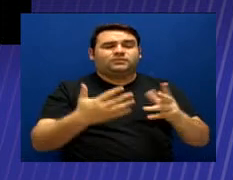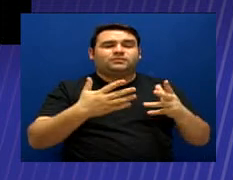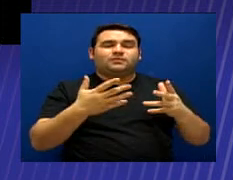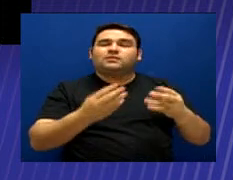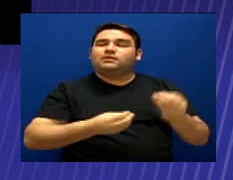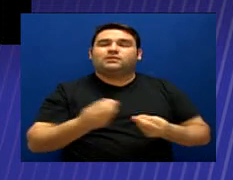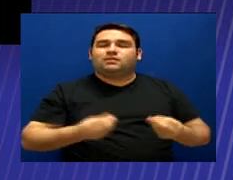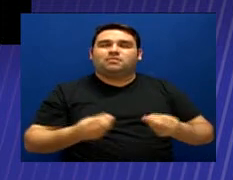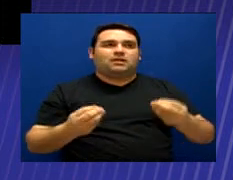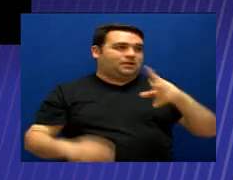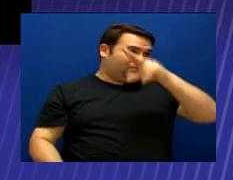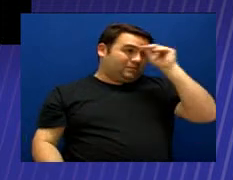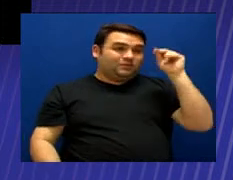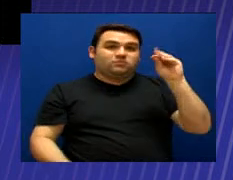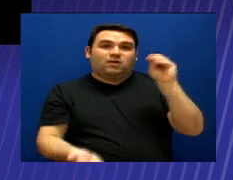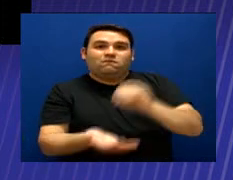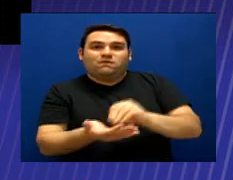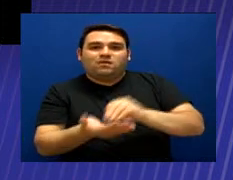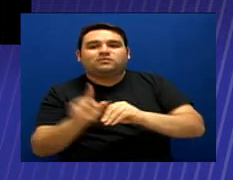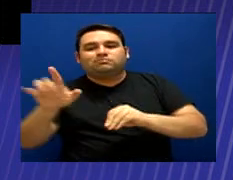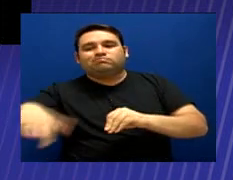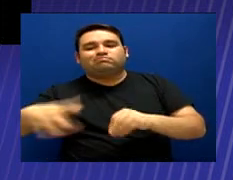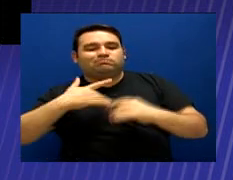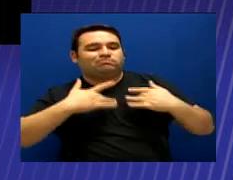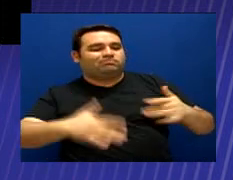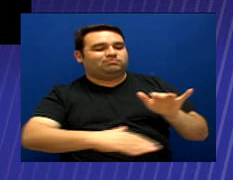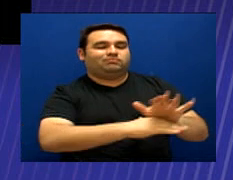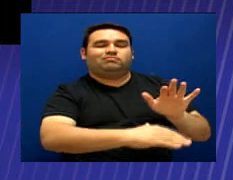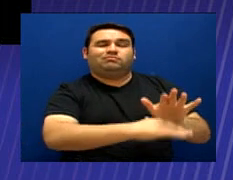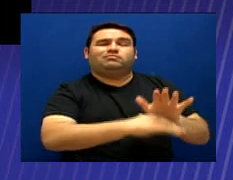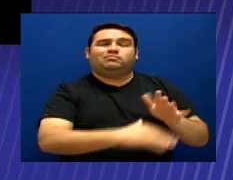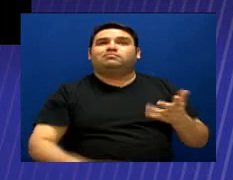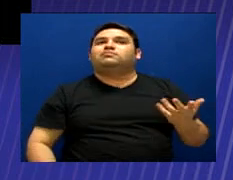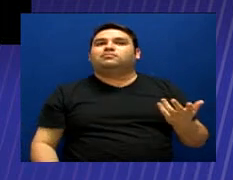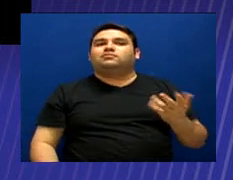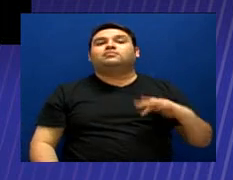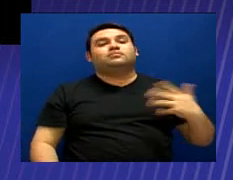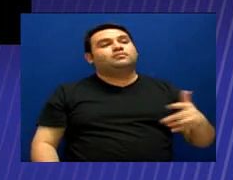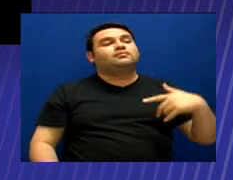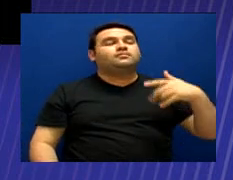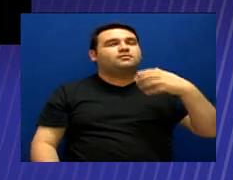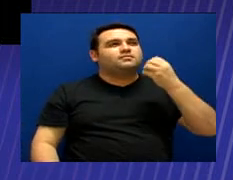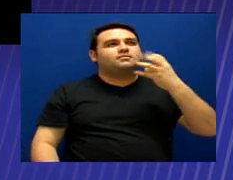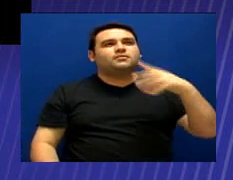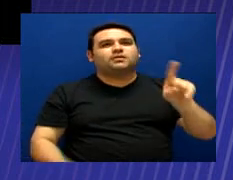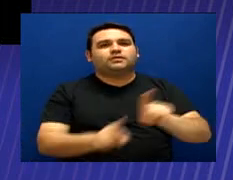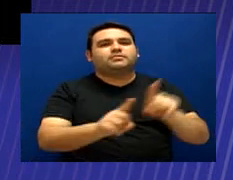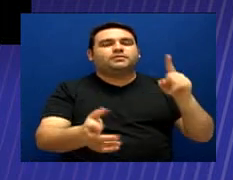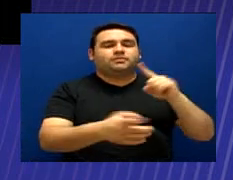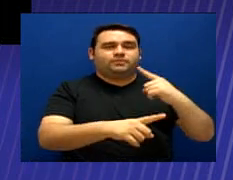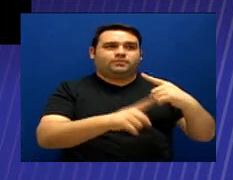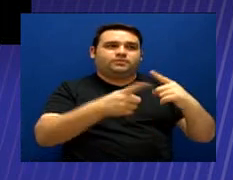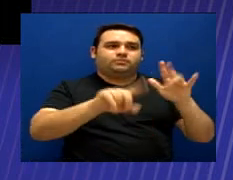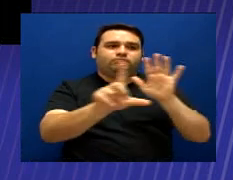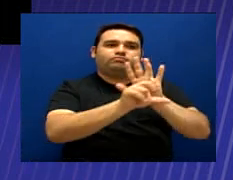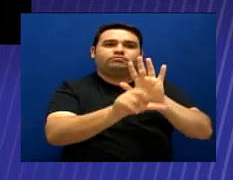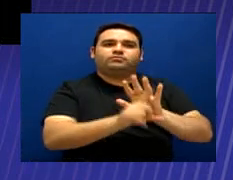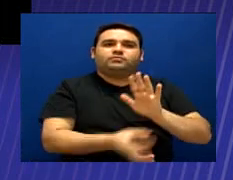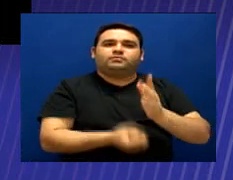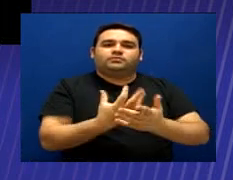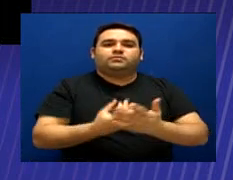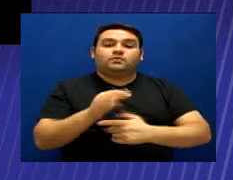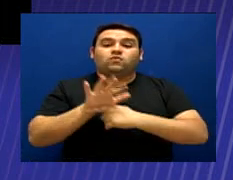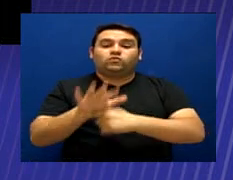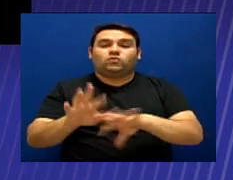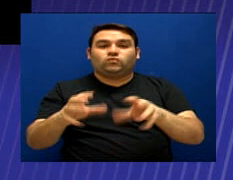forma, a administração pública não faz completamente. Então, seria interessante fazer políticas de